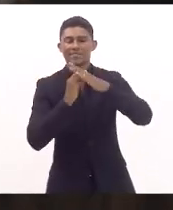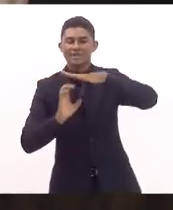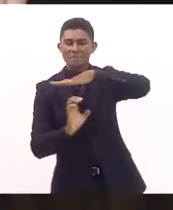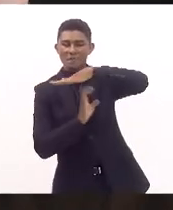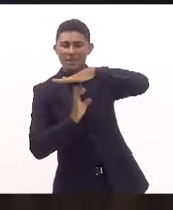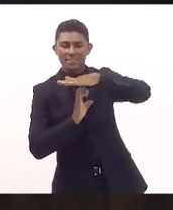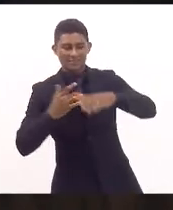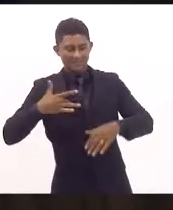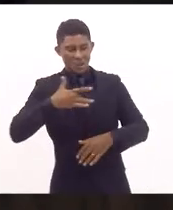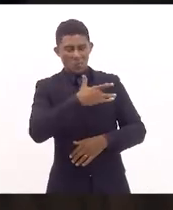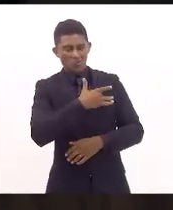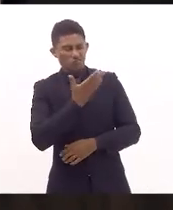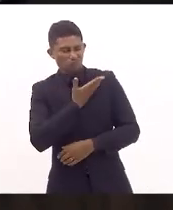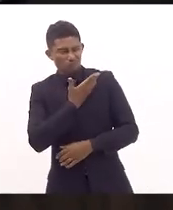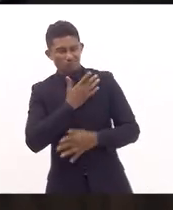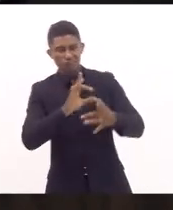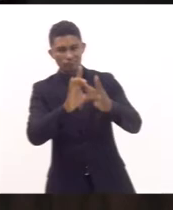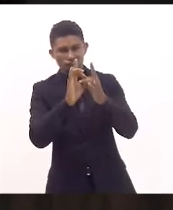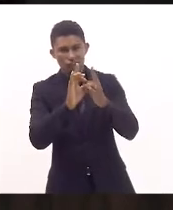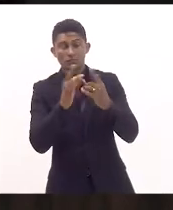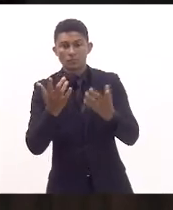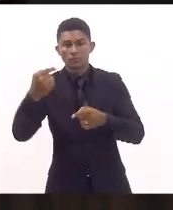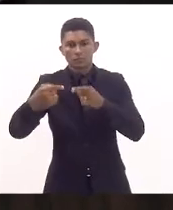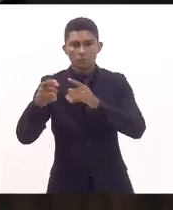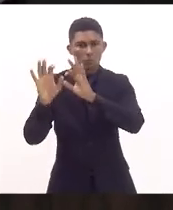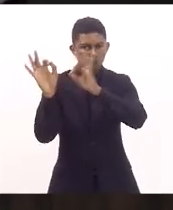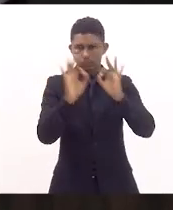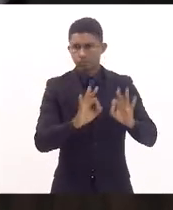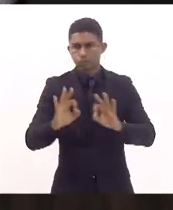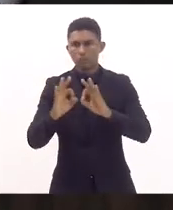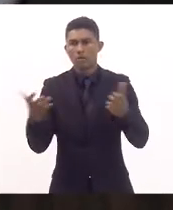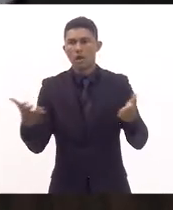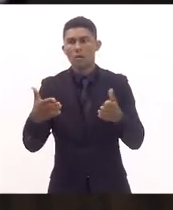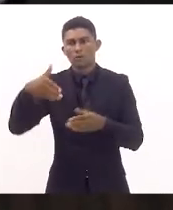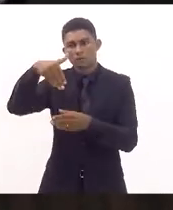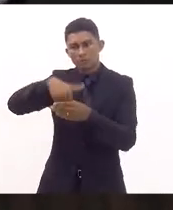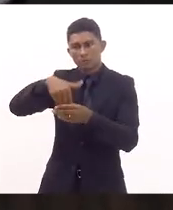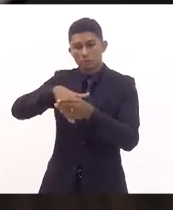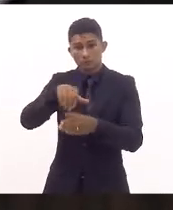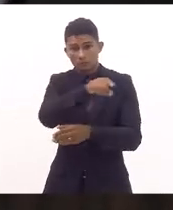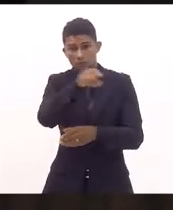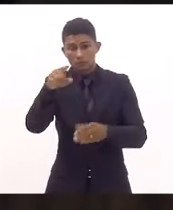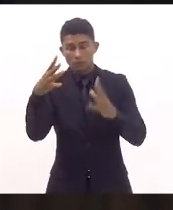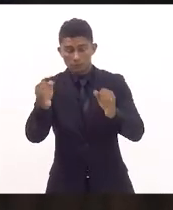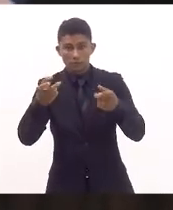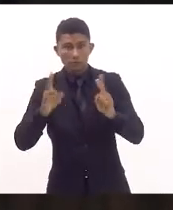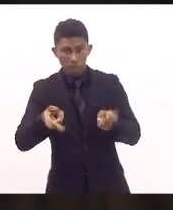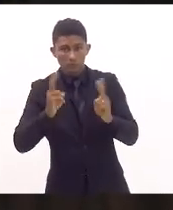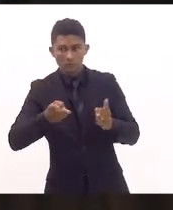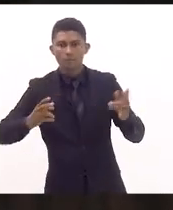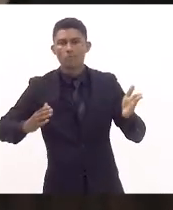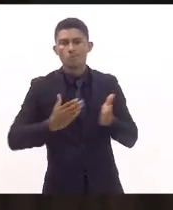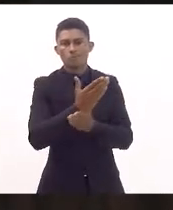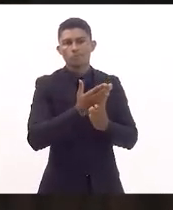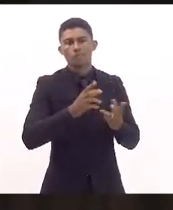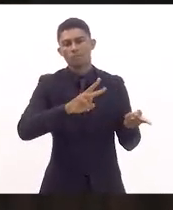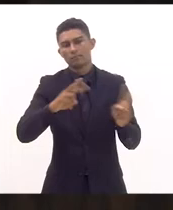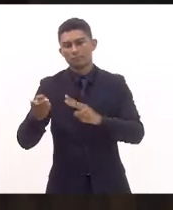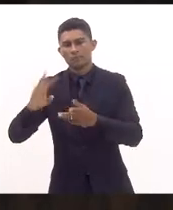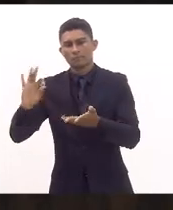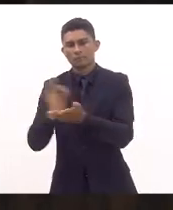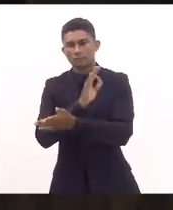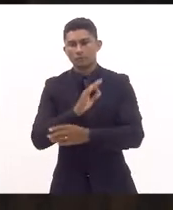Saúde. Em discussão. Não havendo quem queira discutir, encerrada a discussão. Em votação. Senhores que aprovam, permaneçam como estão, aprovado. Vai ao